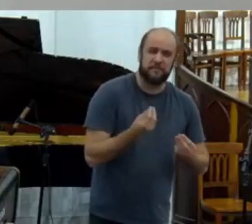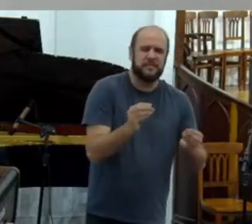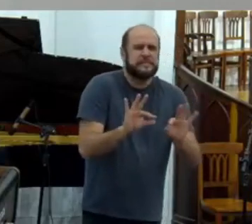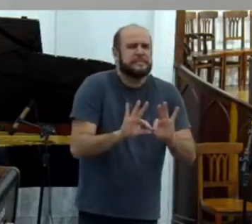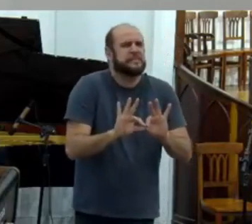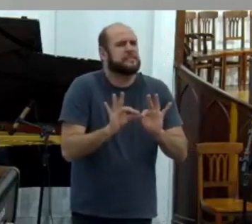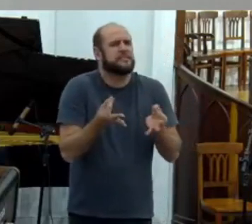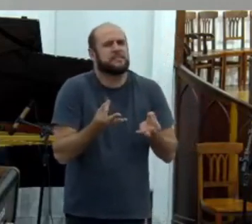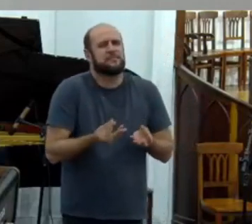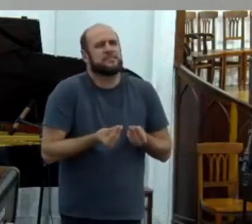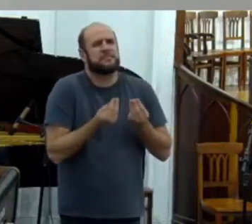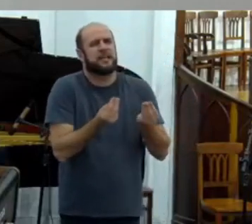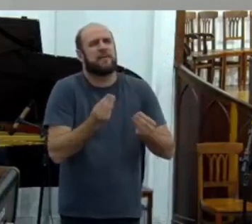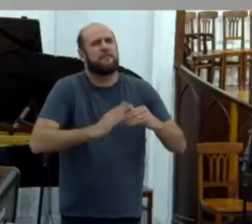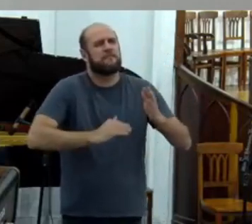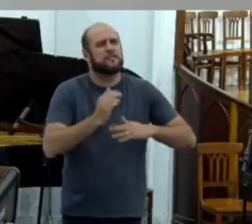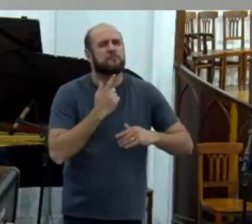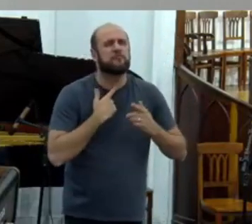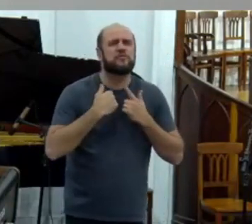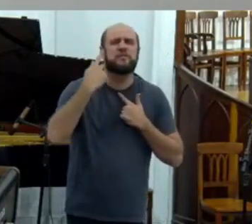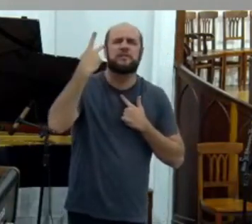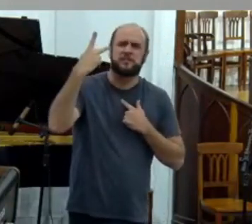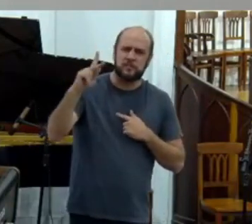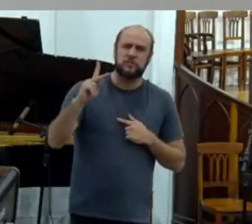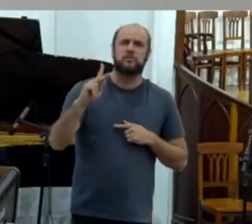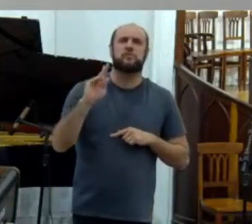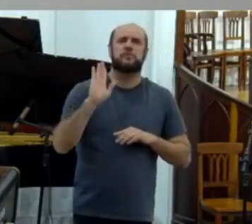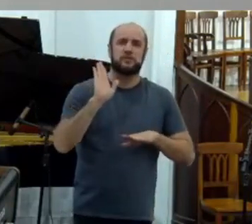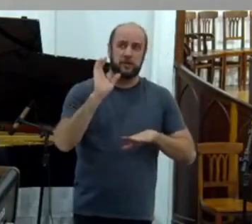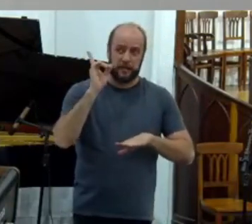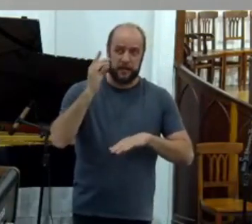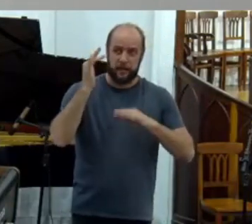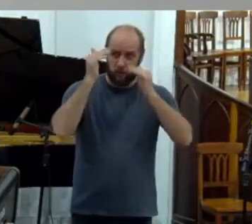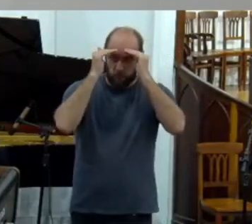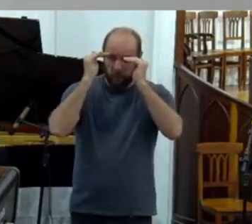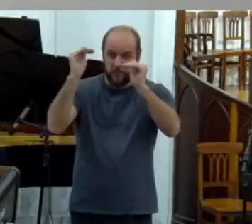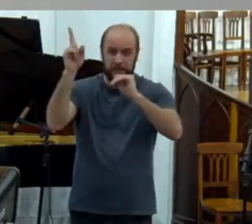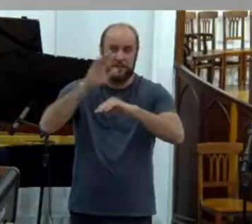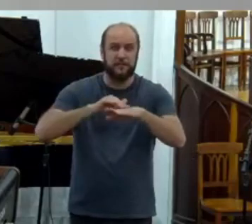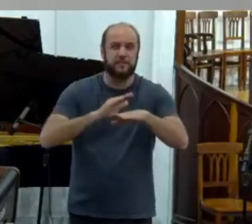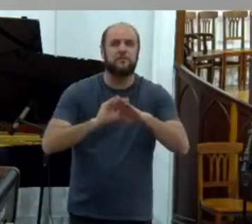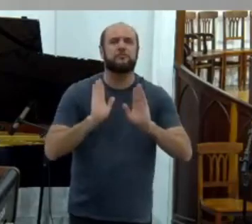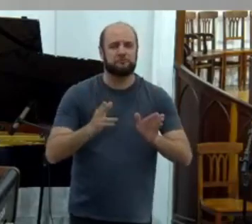do Deus que é eterno, cumprindo aquilo que Ele nos chamou a fazer, já tem significado, já tem valor.